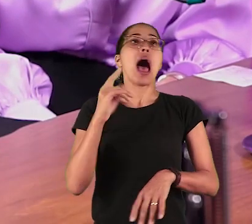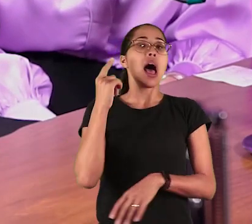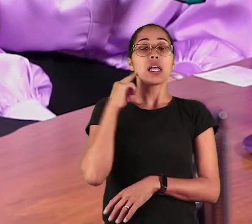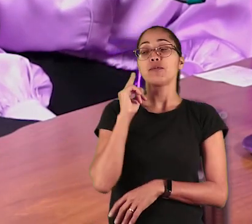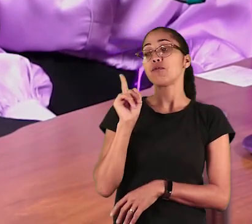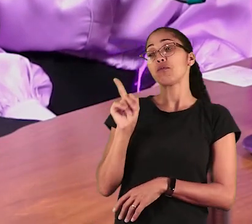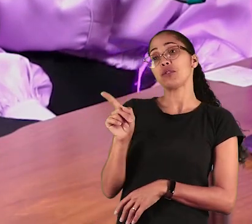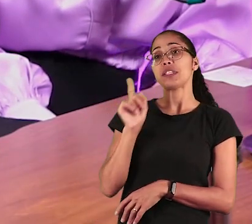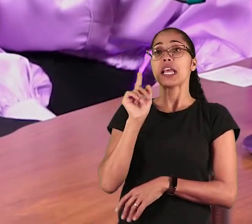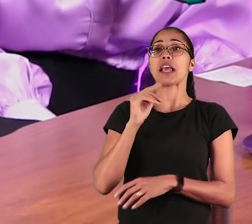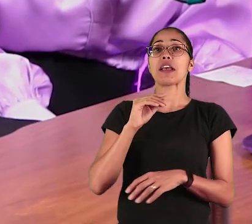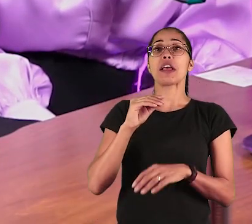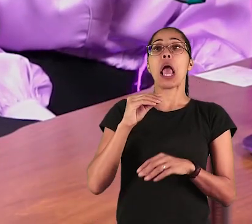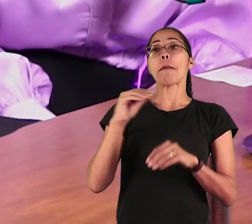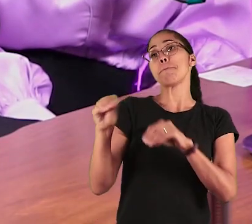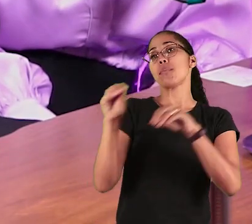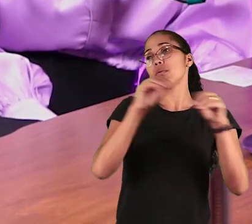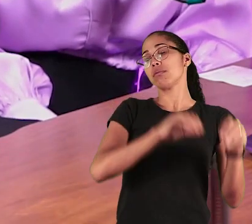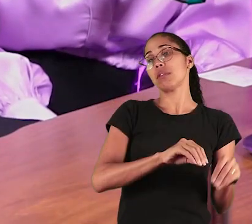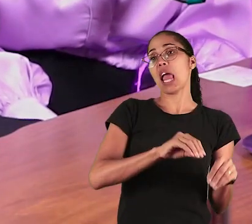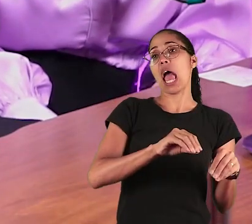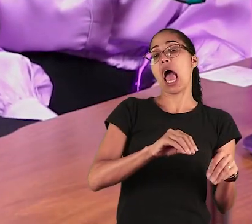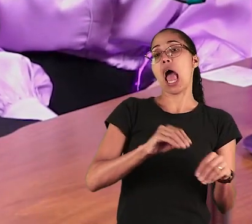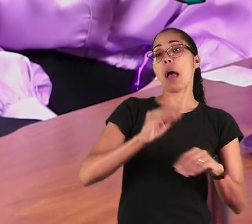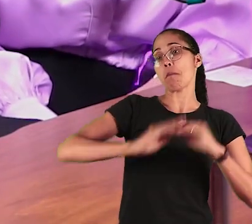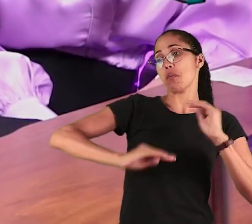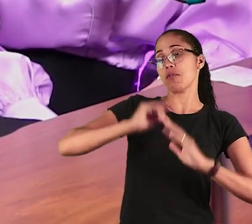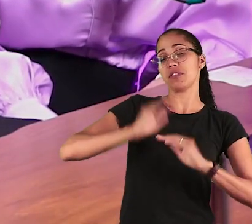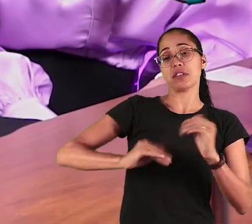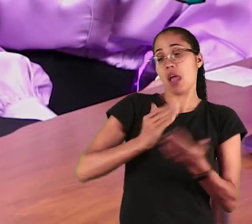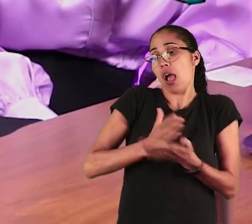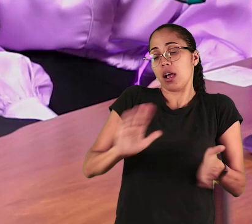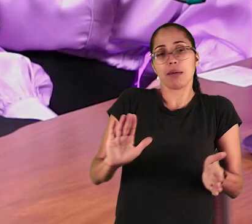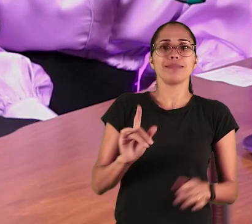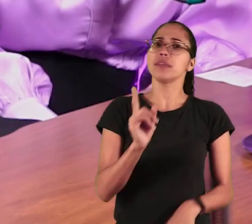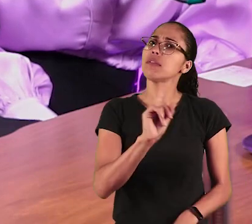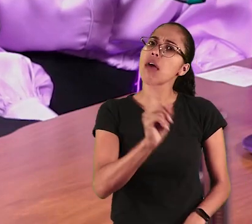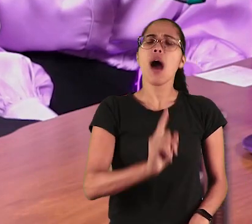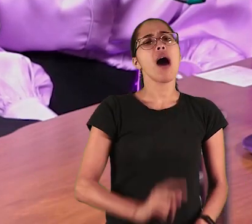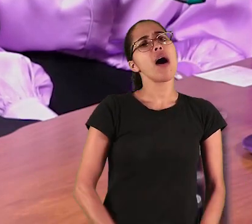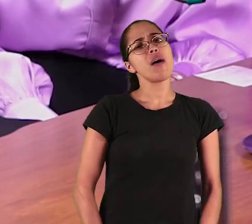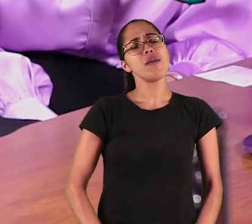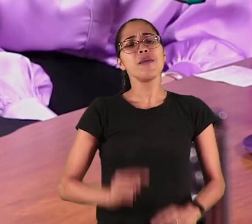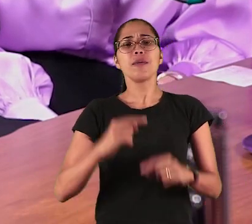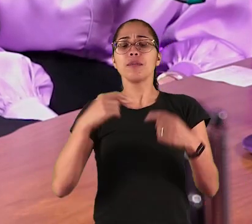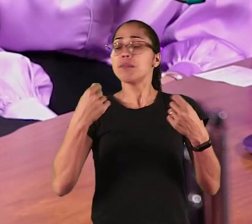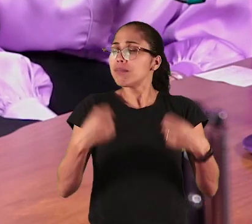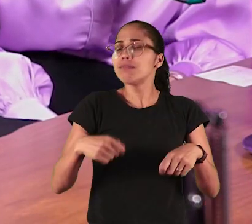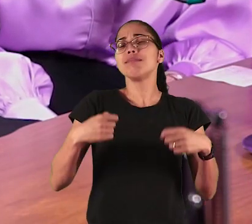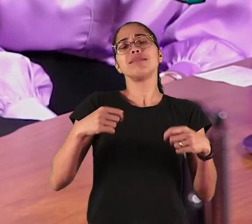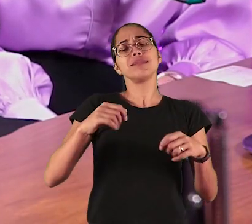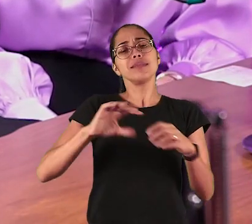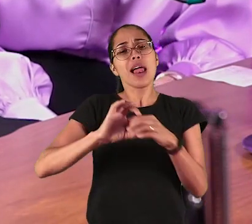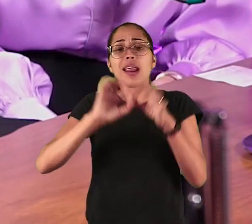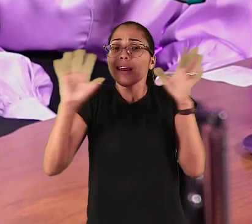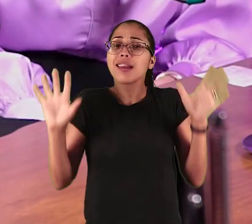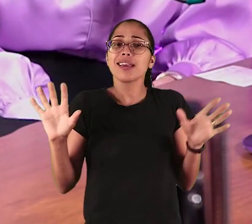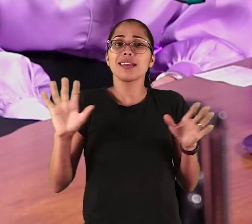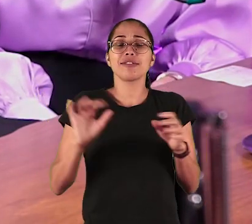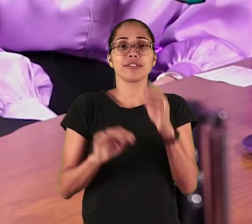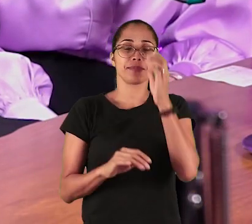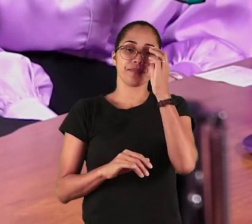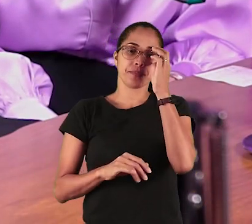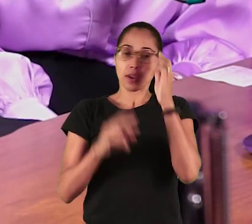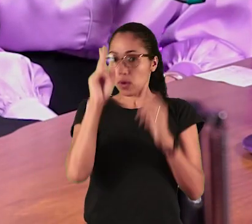vai acabar então assim eu o tempo todo a gente tentando ser disruptível e quebrando modelos do que que é certo e do que que não é certo eu lembro também